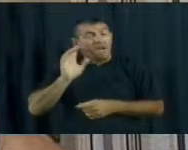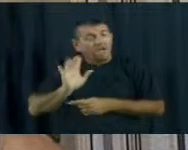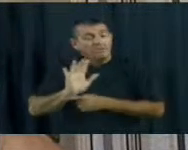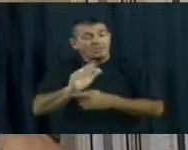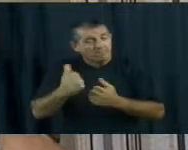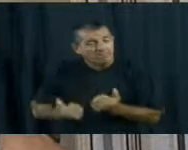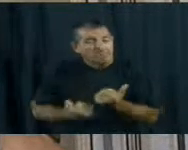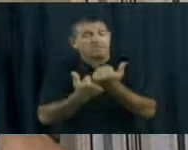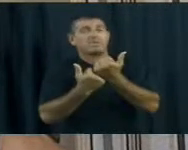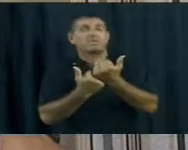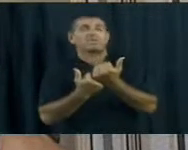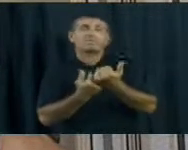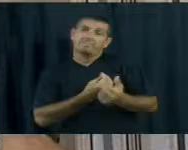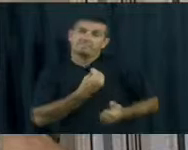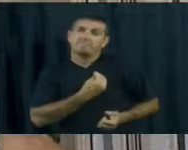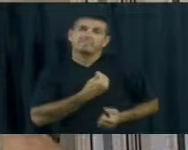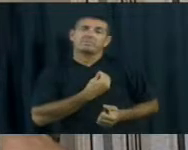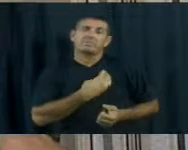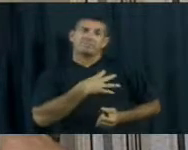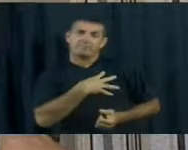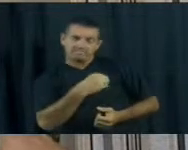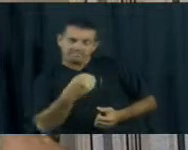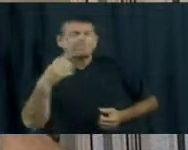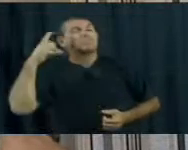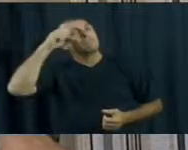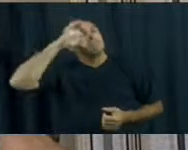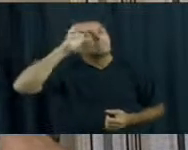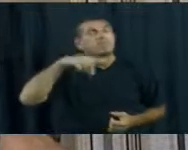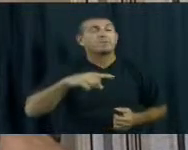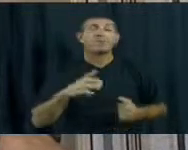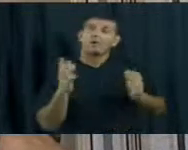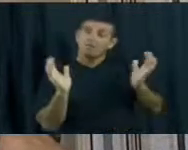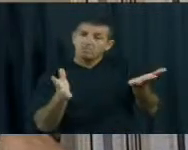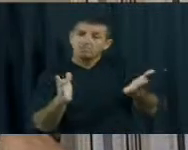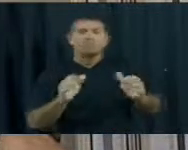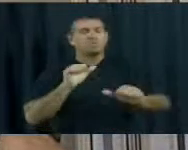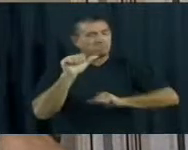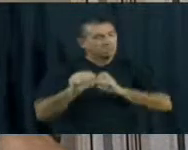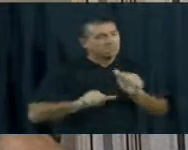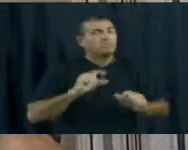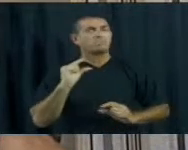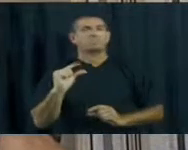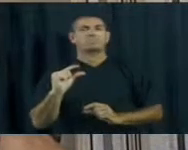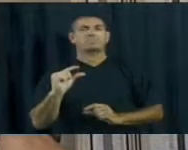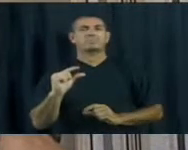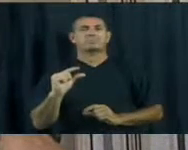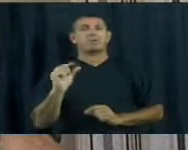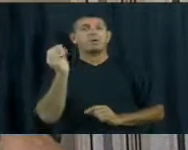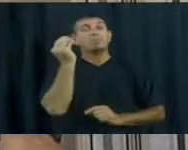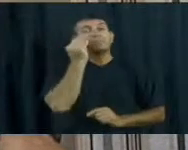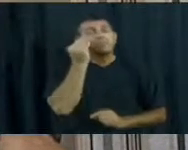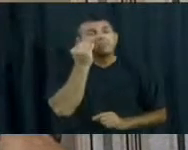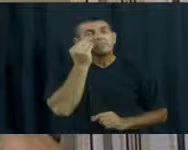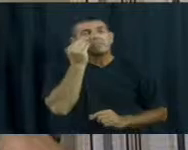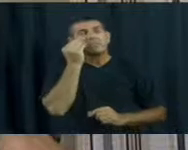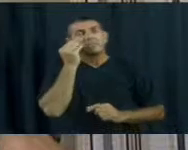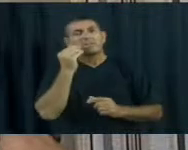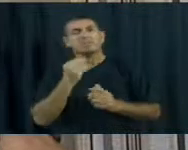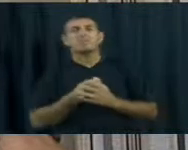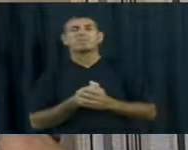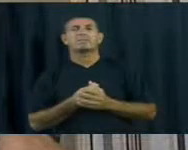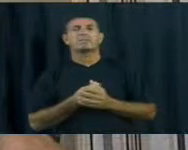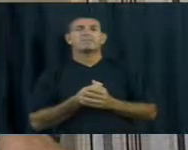e formar ele era muito difícil. Hoje, a gente pode, eu tenho tentado, tenho feito isso. Por exemplo, eu